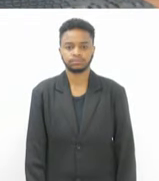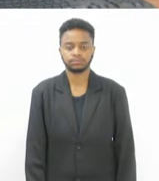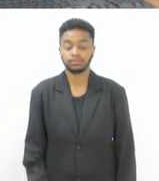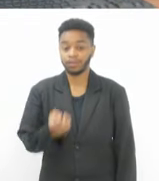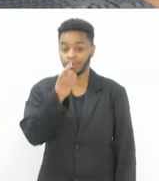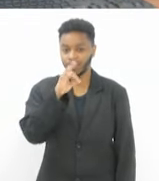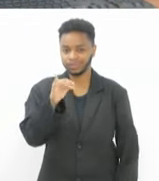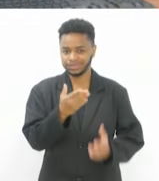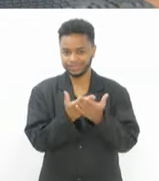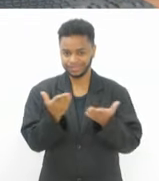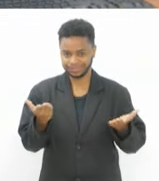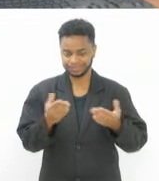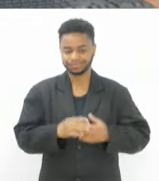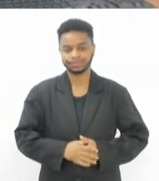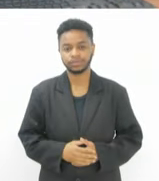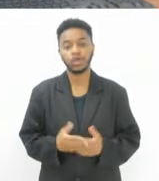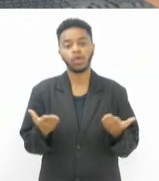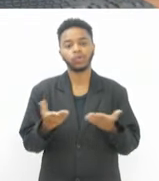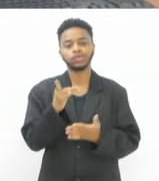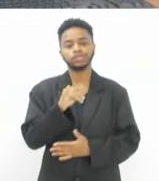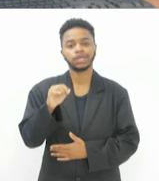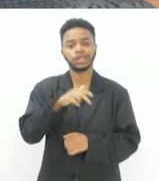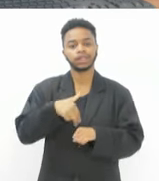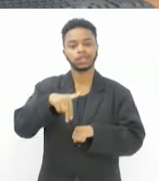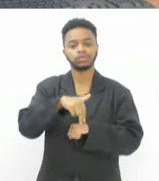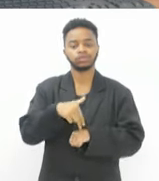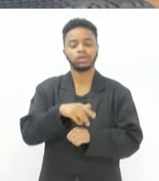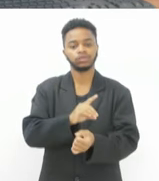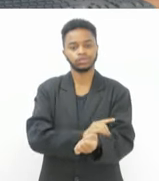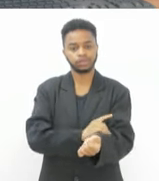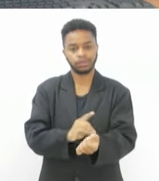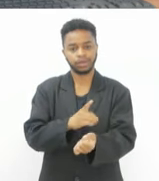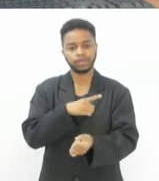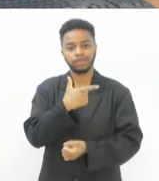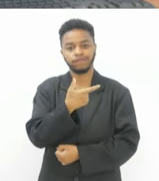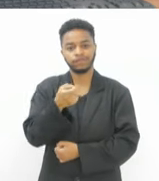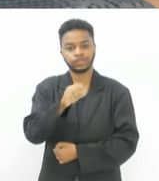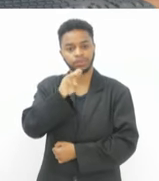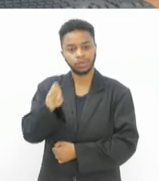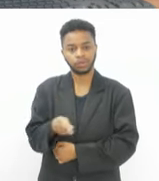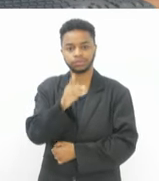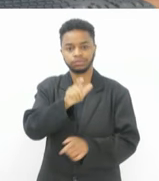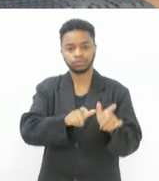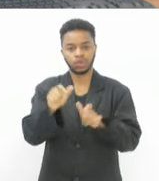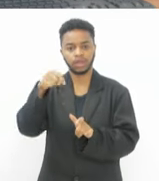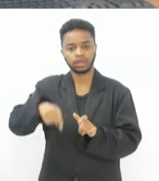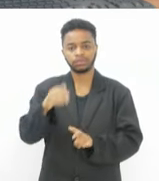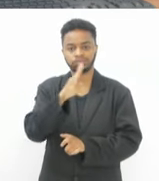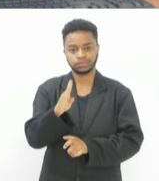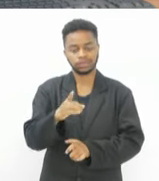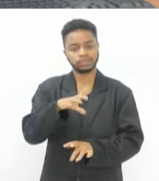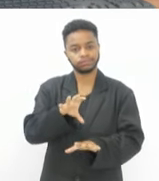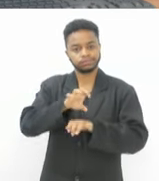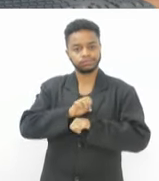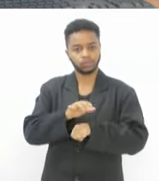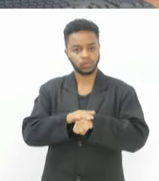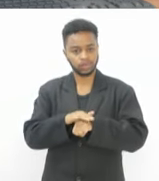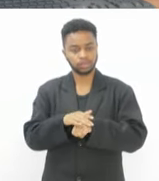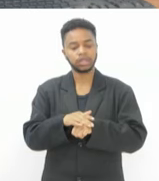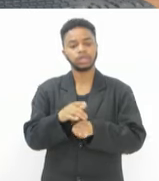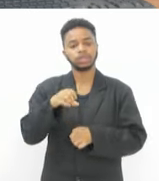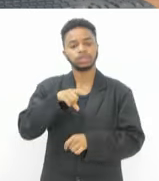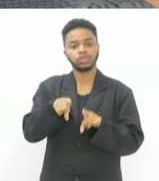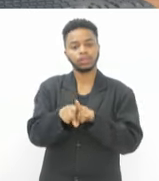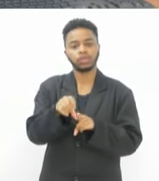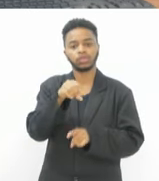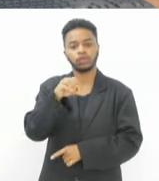Bom dia! Hoje é o Dia Nacional do Diabetes. 20 milhões de brasileiros têm a doença. 90% têm o tipo 2,